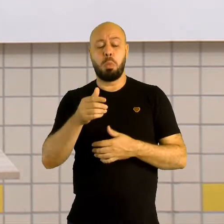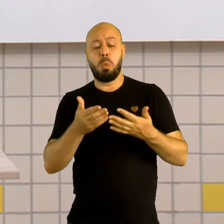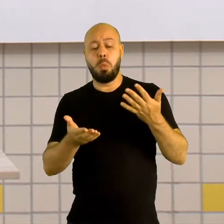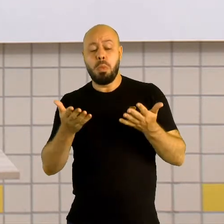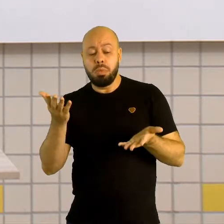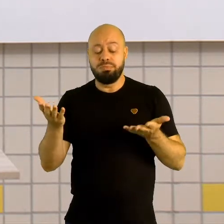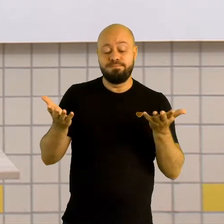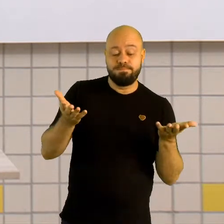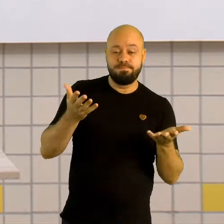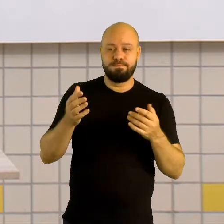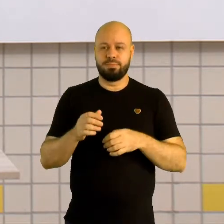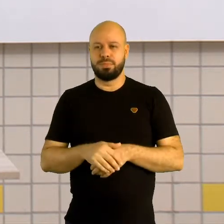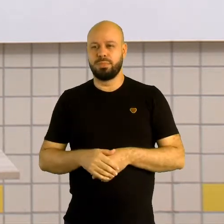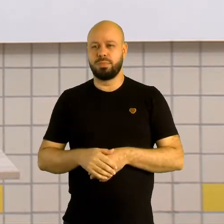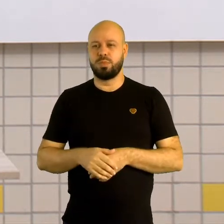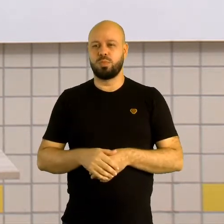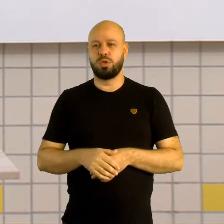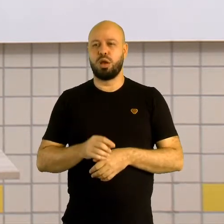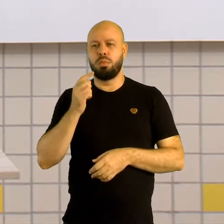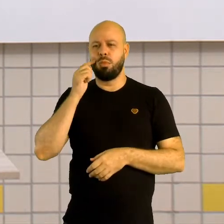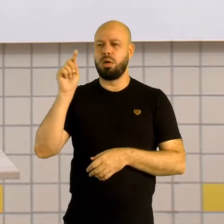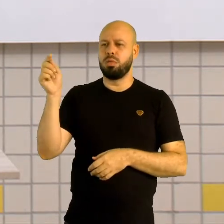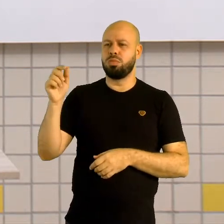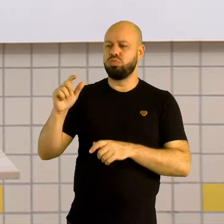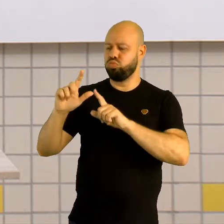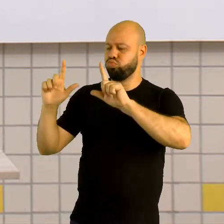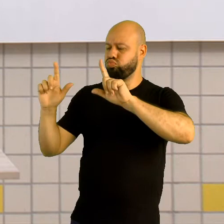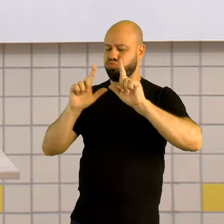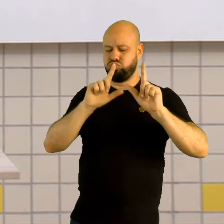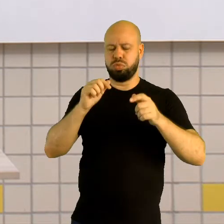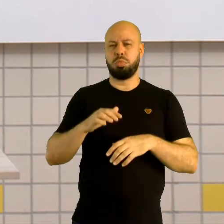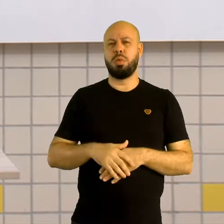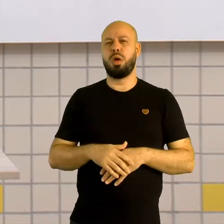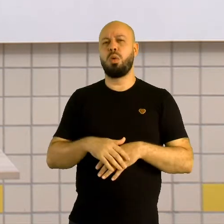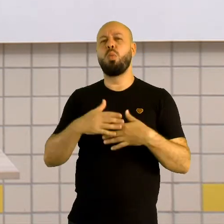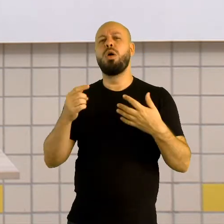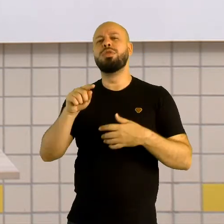Cameraman, what did you prefer?